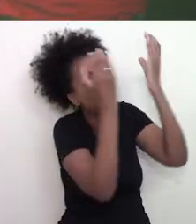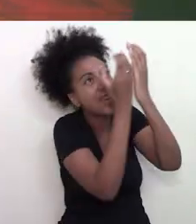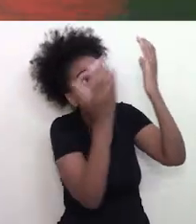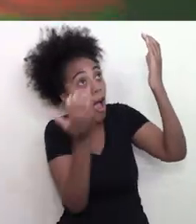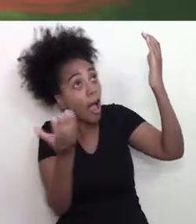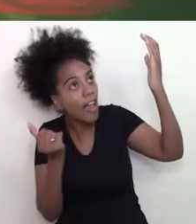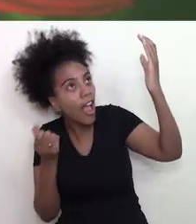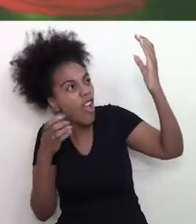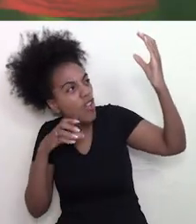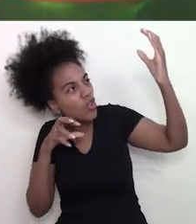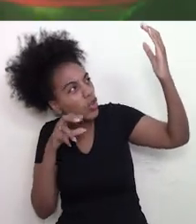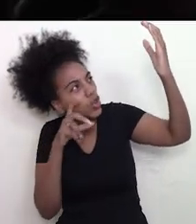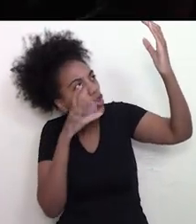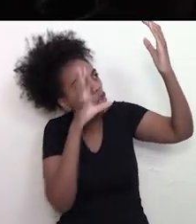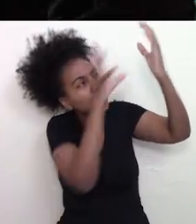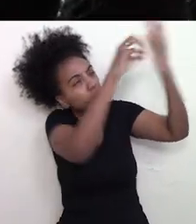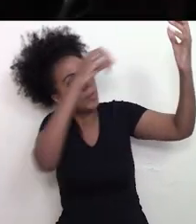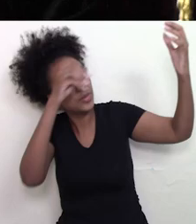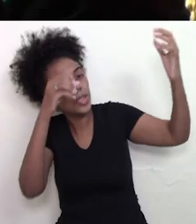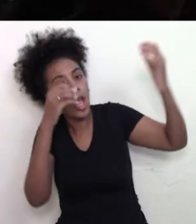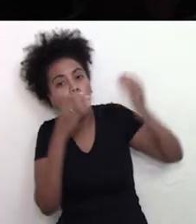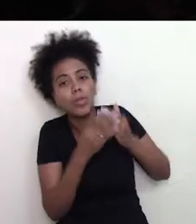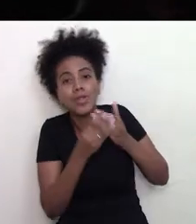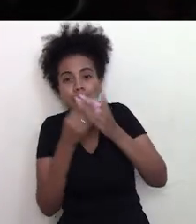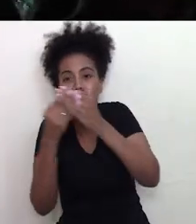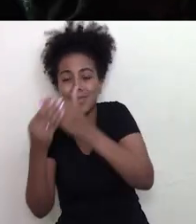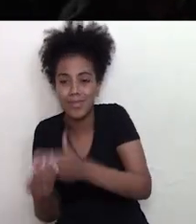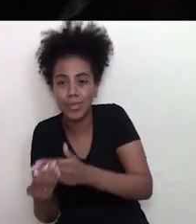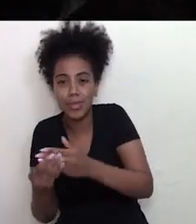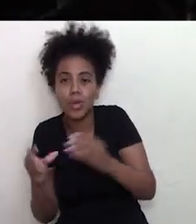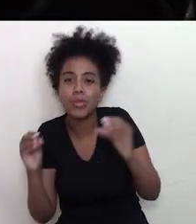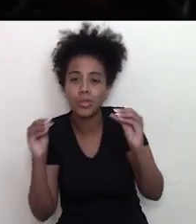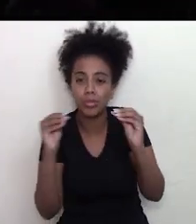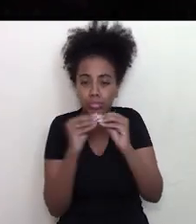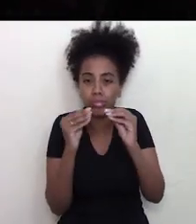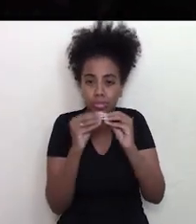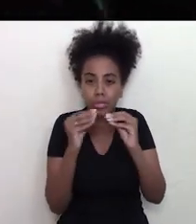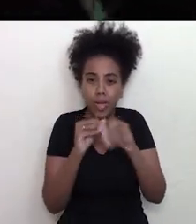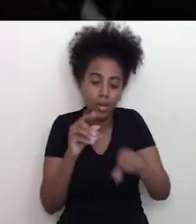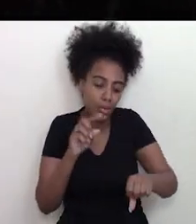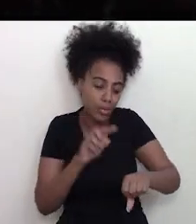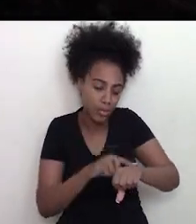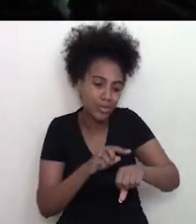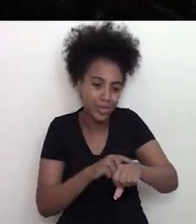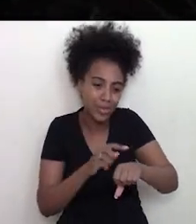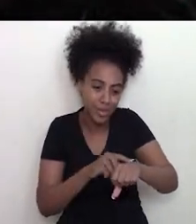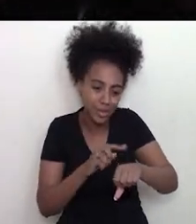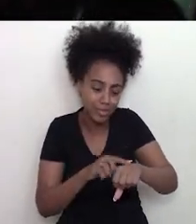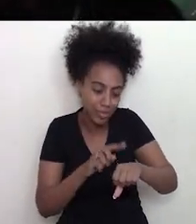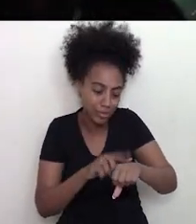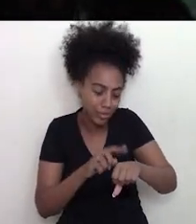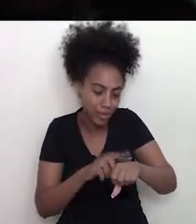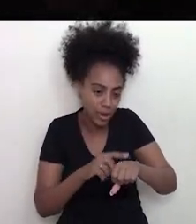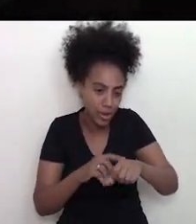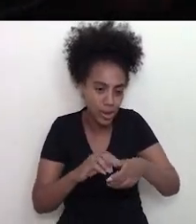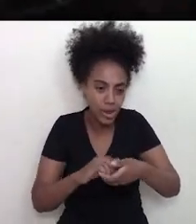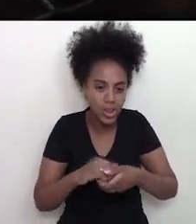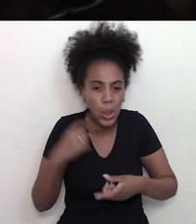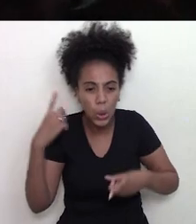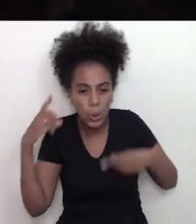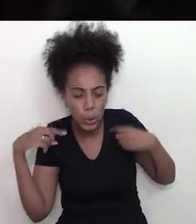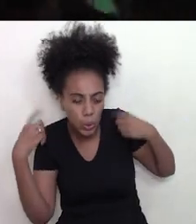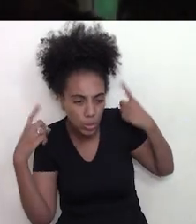Não. Se bem que o brilho dela nem se compara ao seu. Deixa eu te dar um beijo, eu vou mostrar o tempo que perdeu. Que coisa louca, eu já